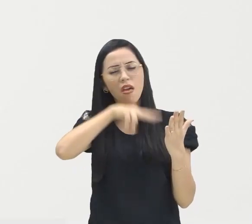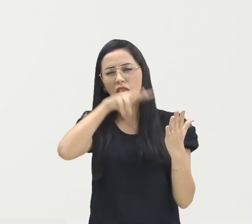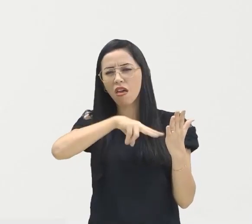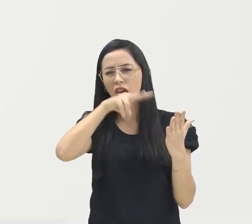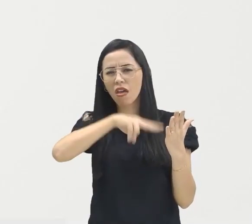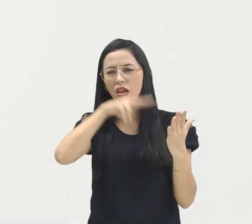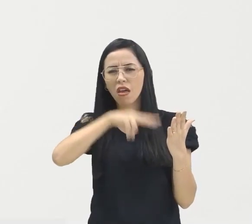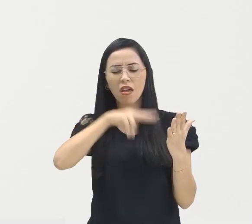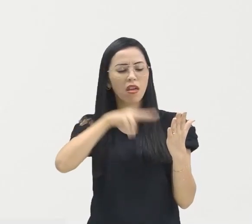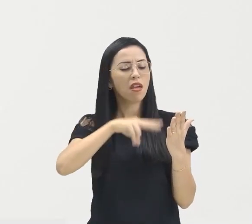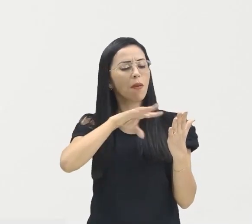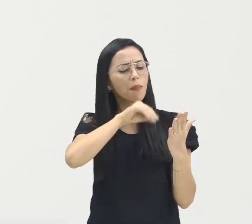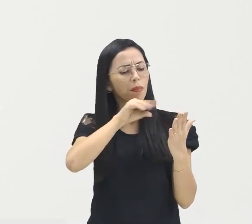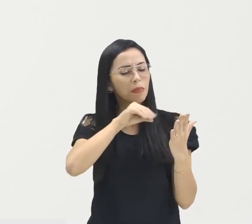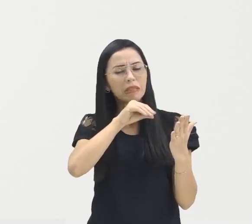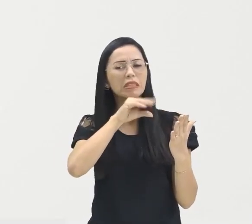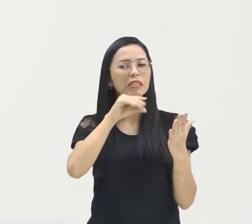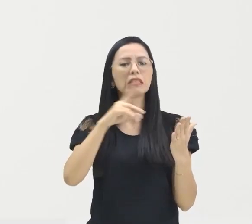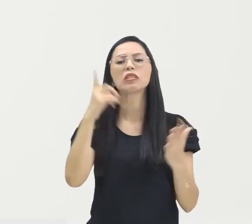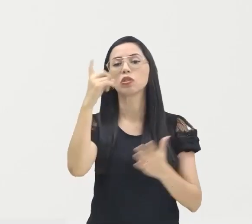desenvolver.